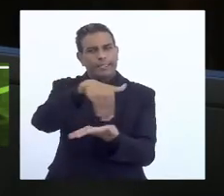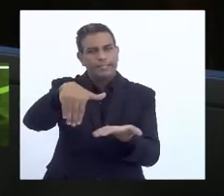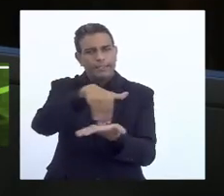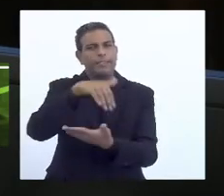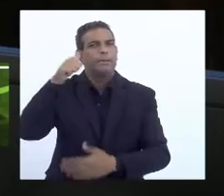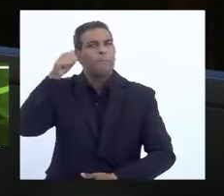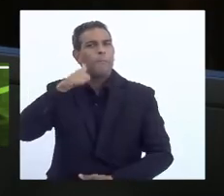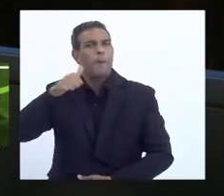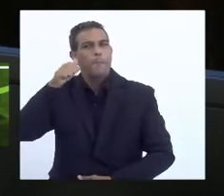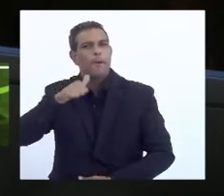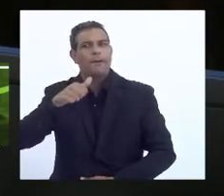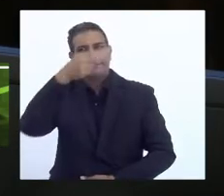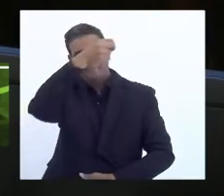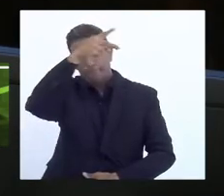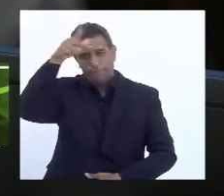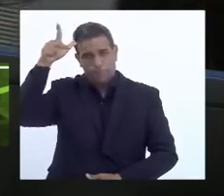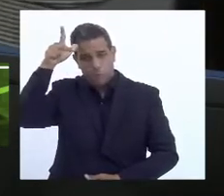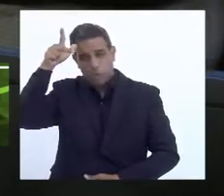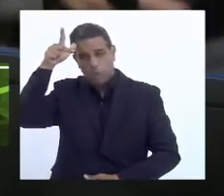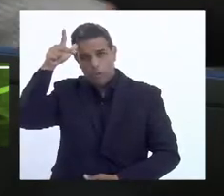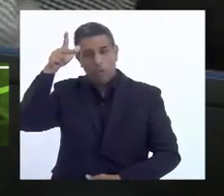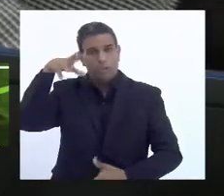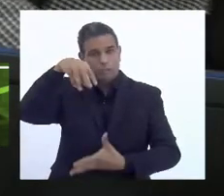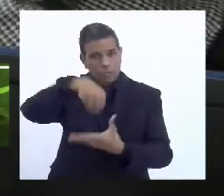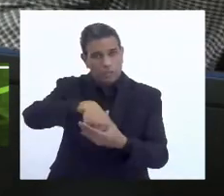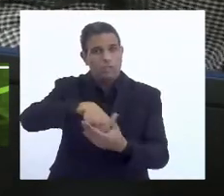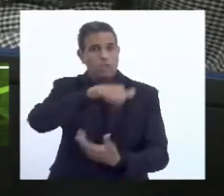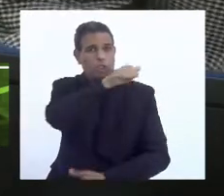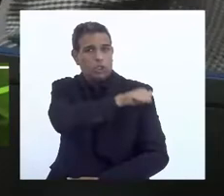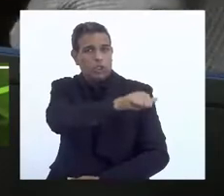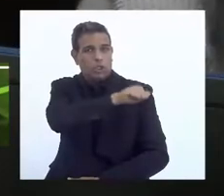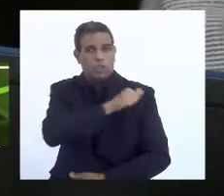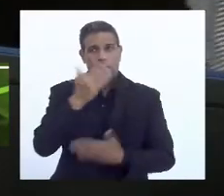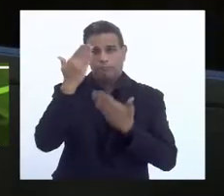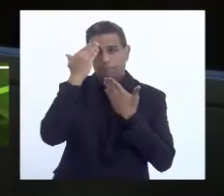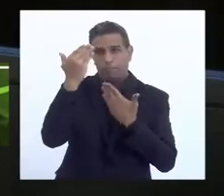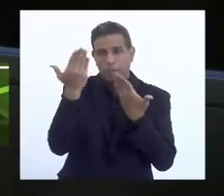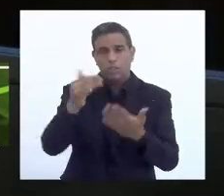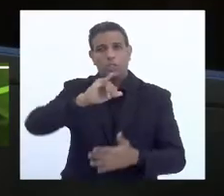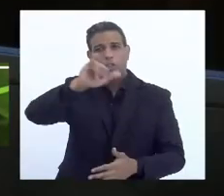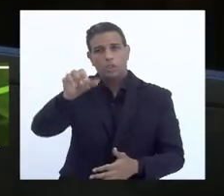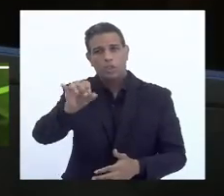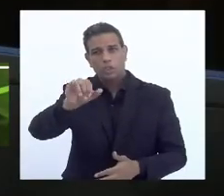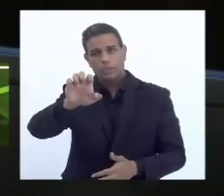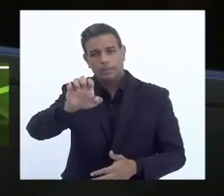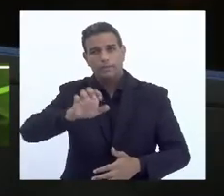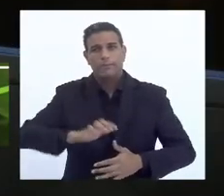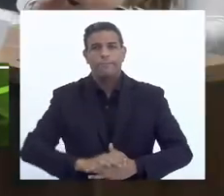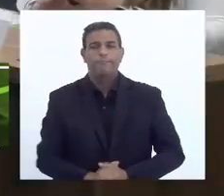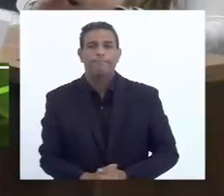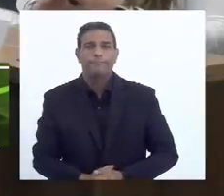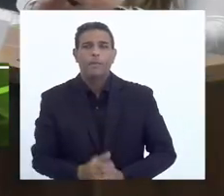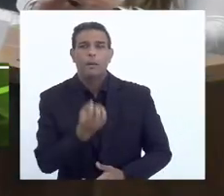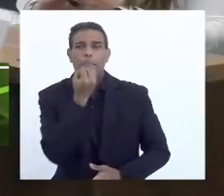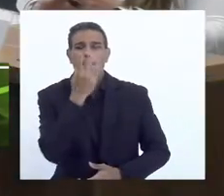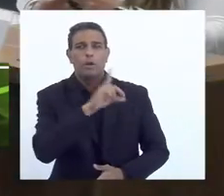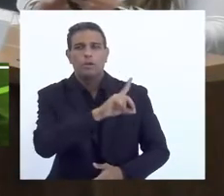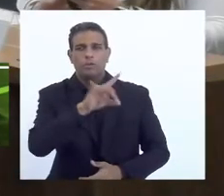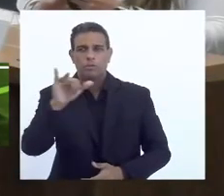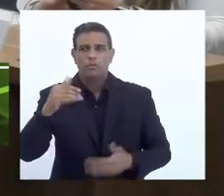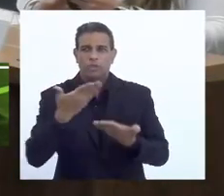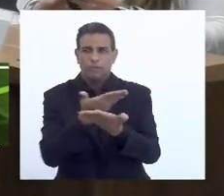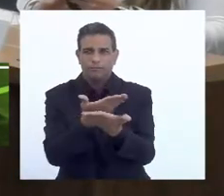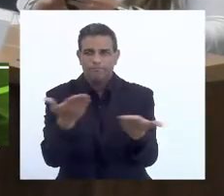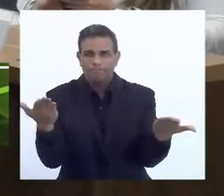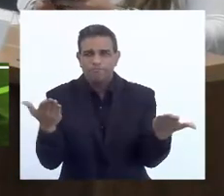de Mulheres do município da cidade do Rio de Janeiro. Muito obrigada, Joyce, pela sua presença. Bom dia.